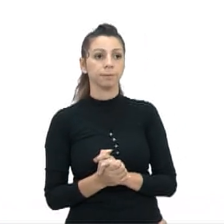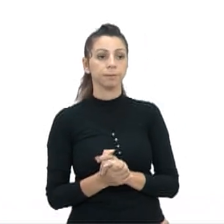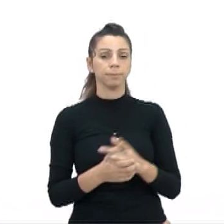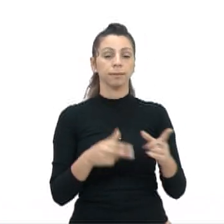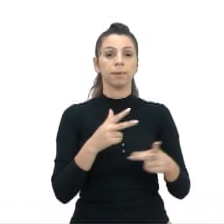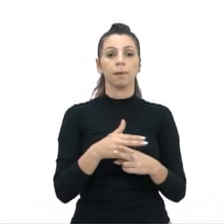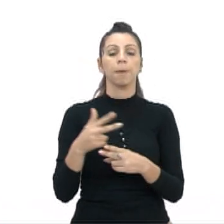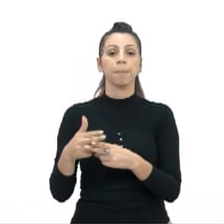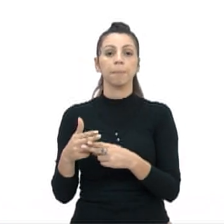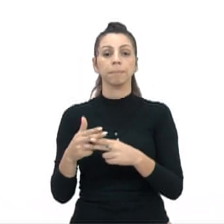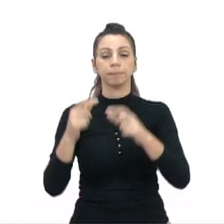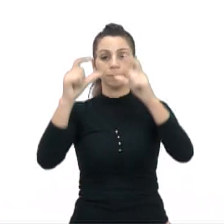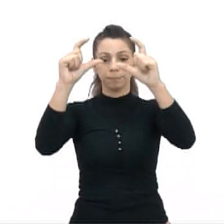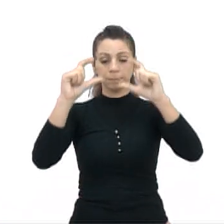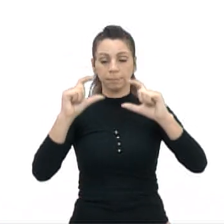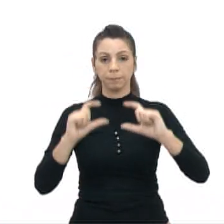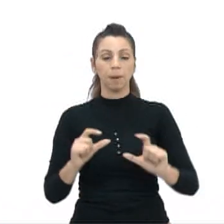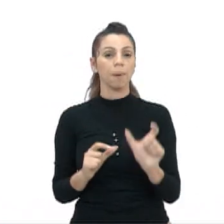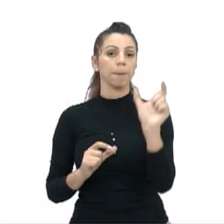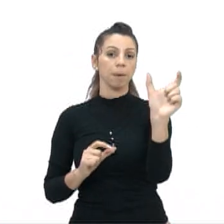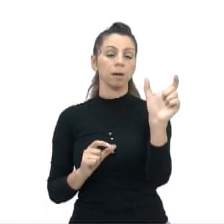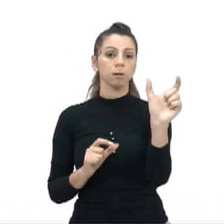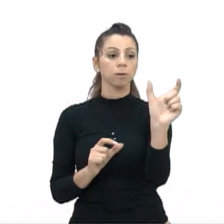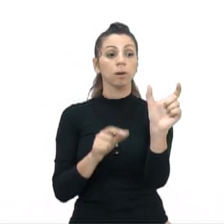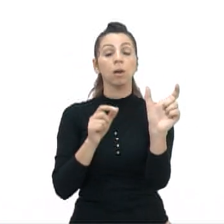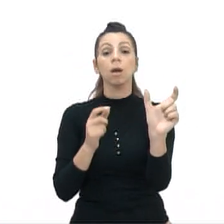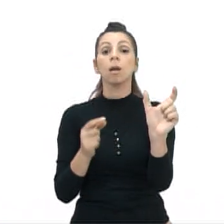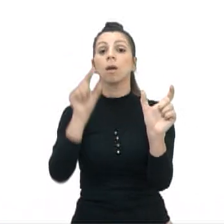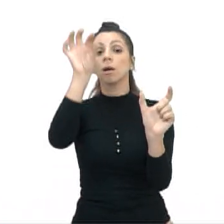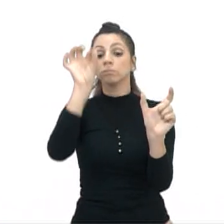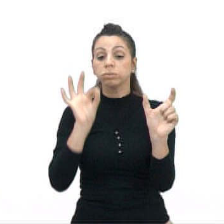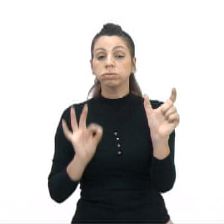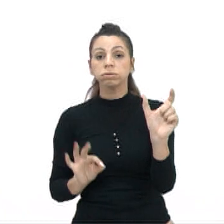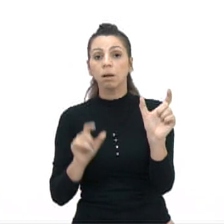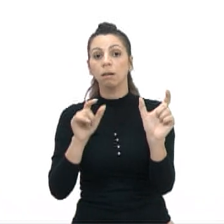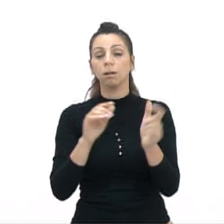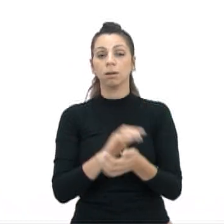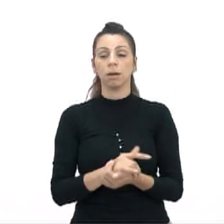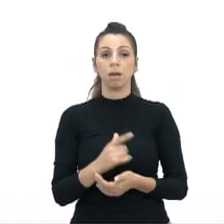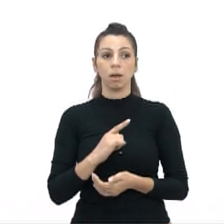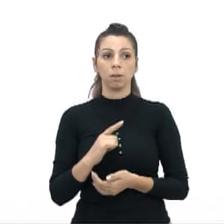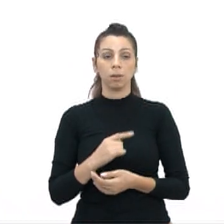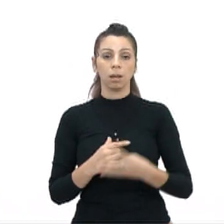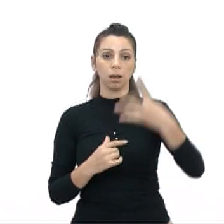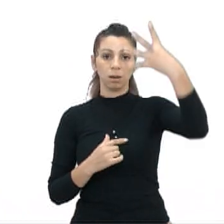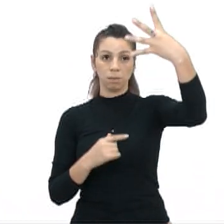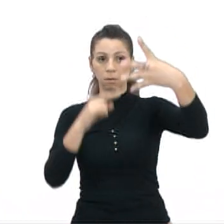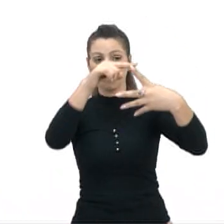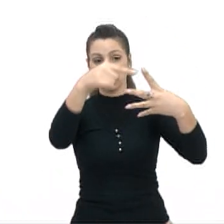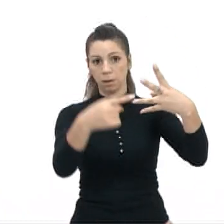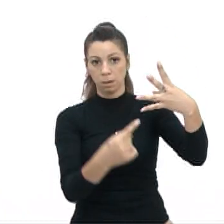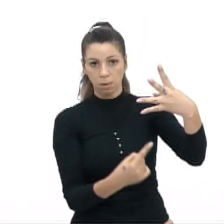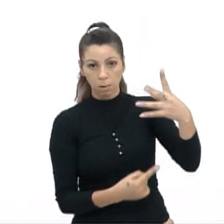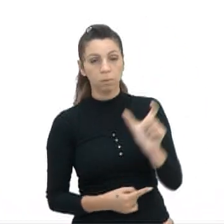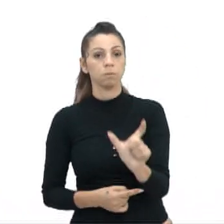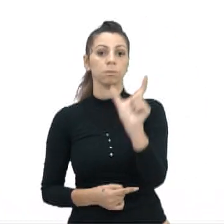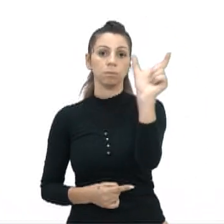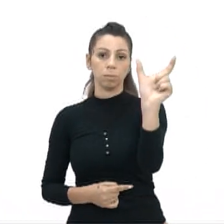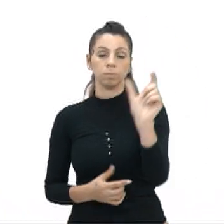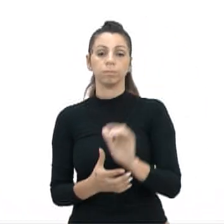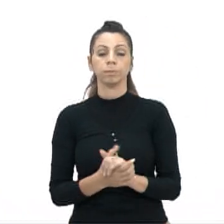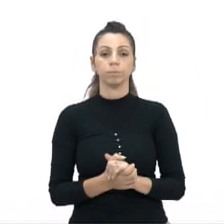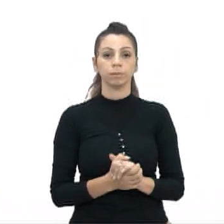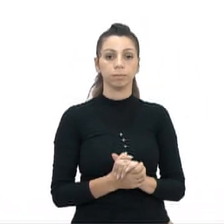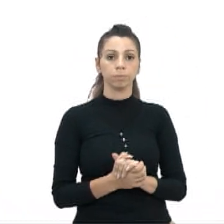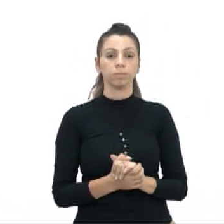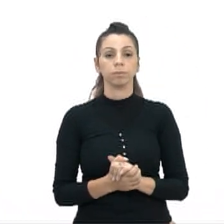monômios abaixo, quais são os monômios semelhantes? Eu tenho 4 pares de monômios, talvez